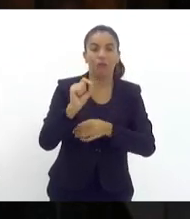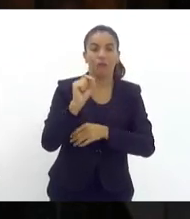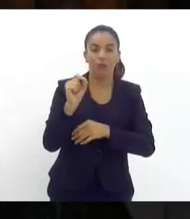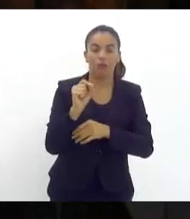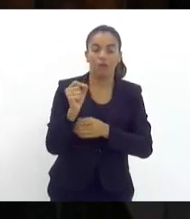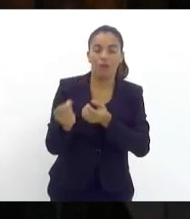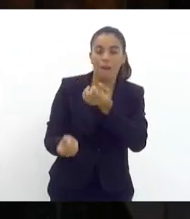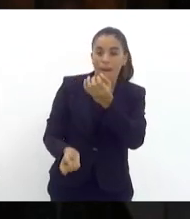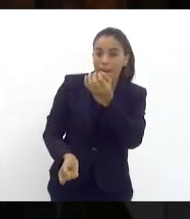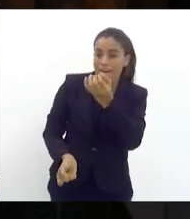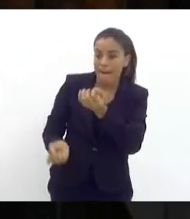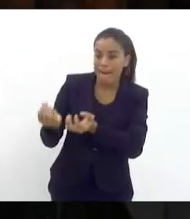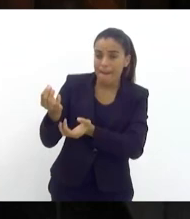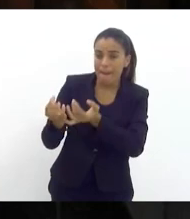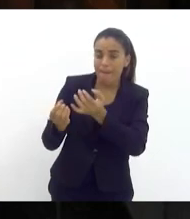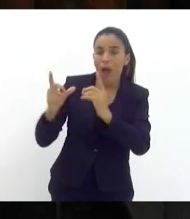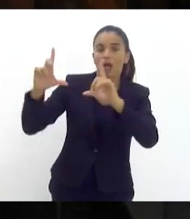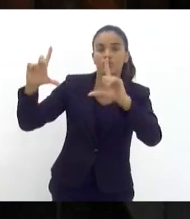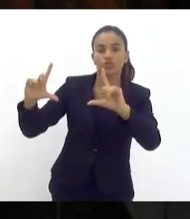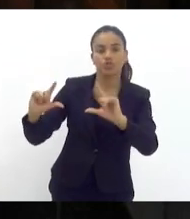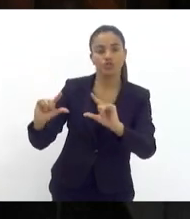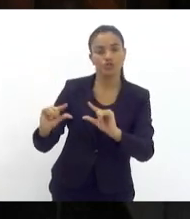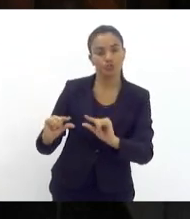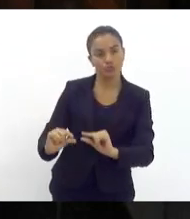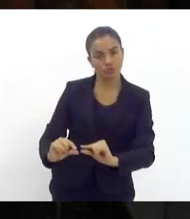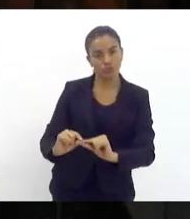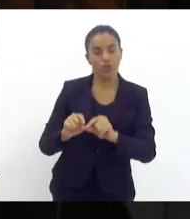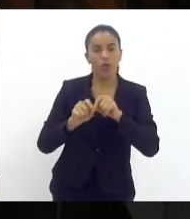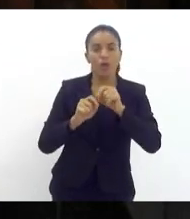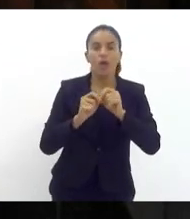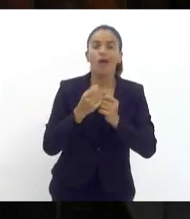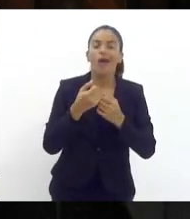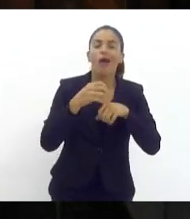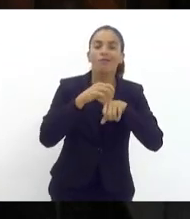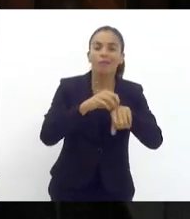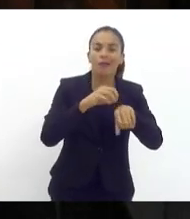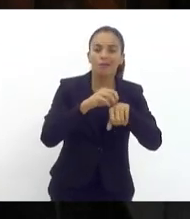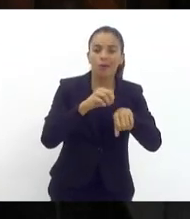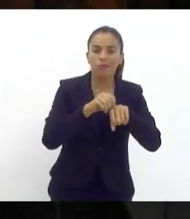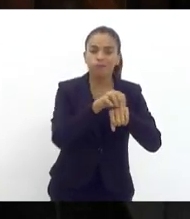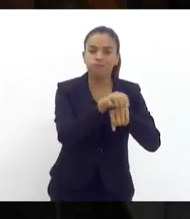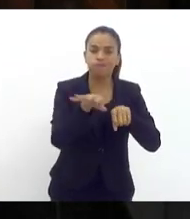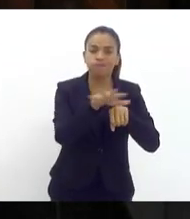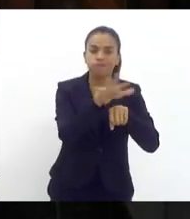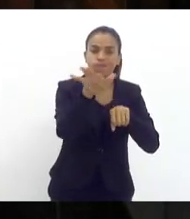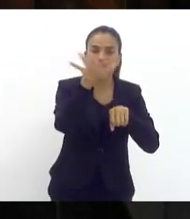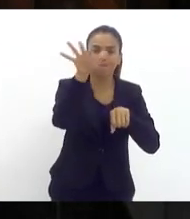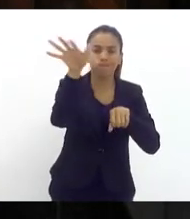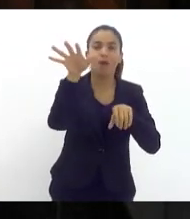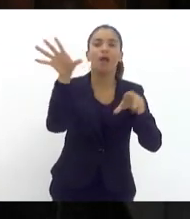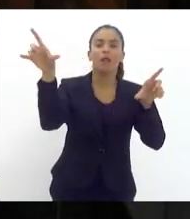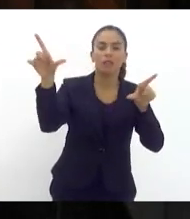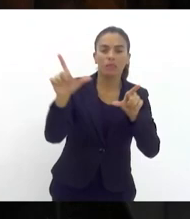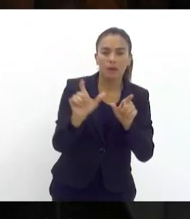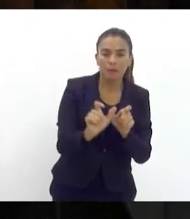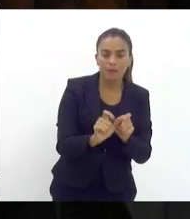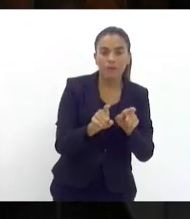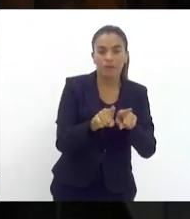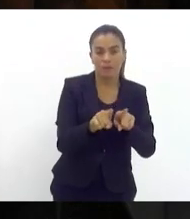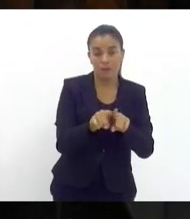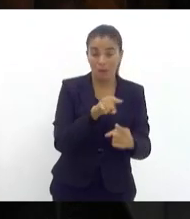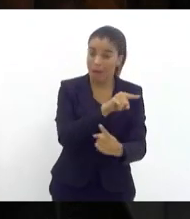só de carbono e sucessivamente essas medidas essas metas